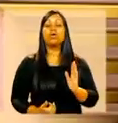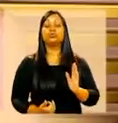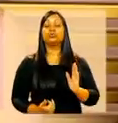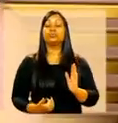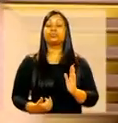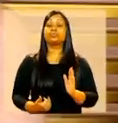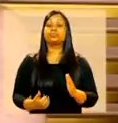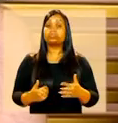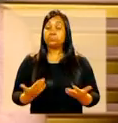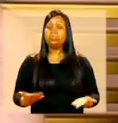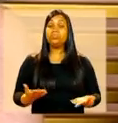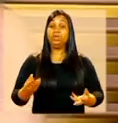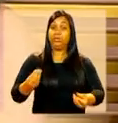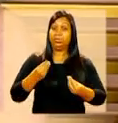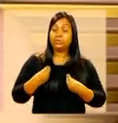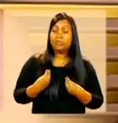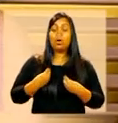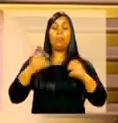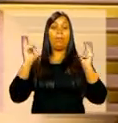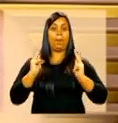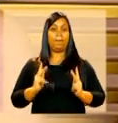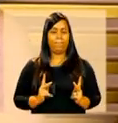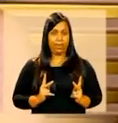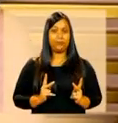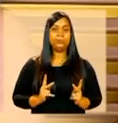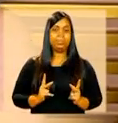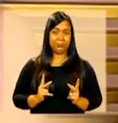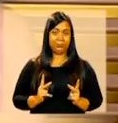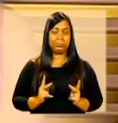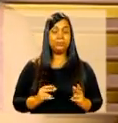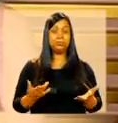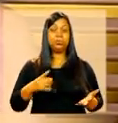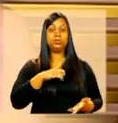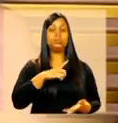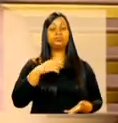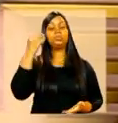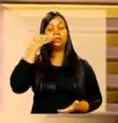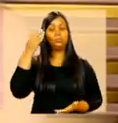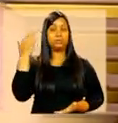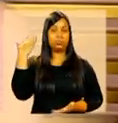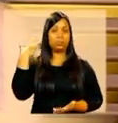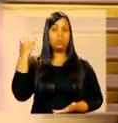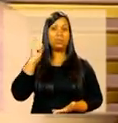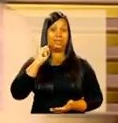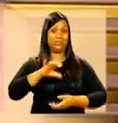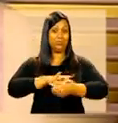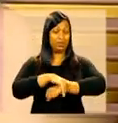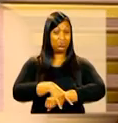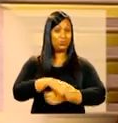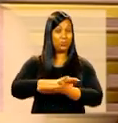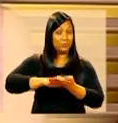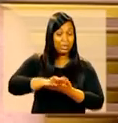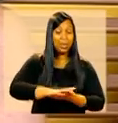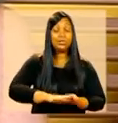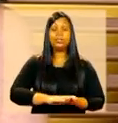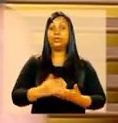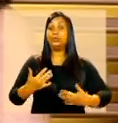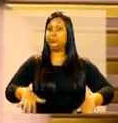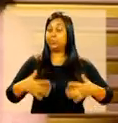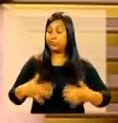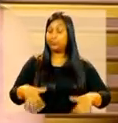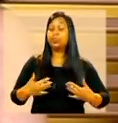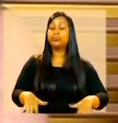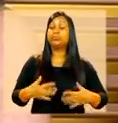viagem, né? E te dá uma tranquilidade muito grande. Eu tive uma experiência agora que se não fosse o seguro viagem, eu acho que a gente